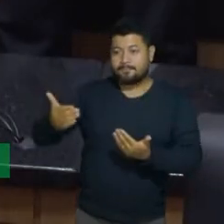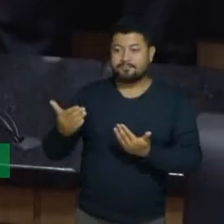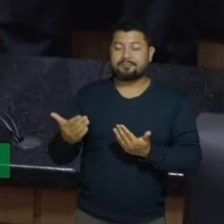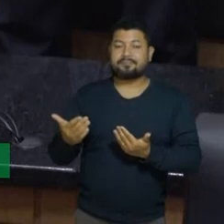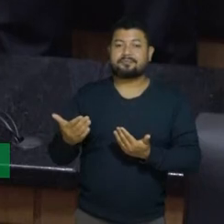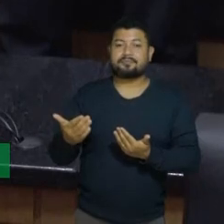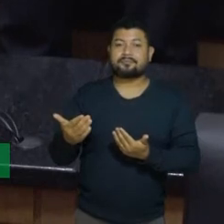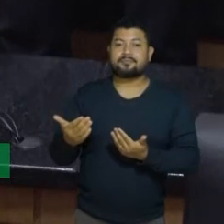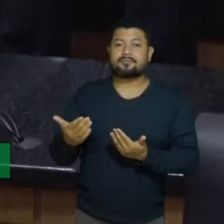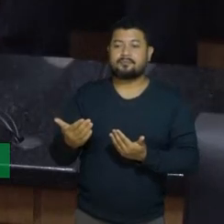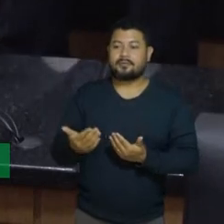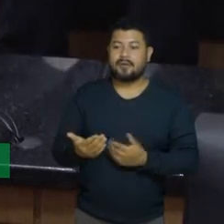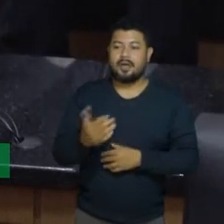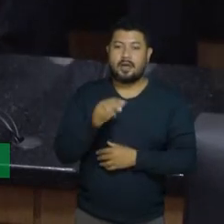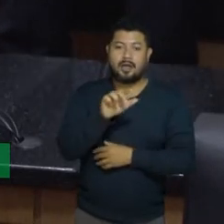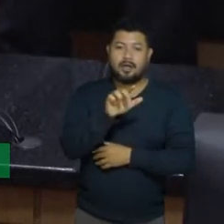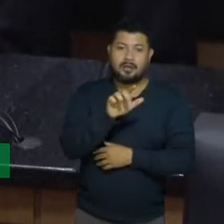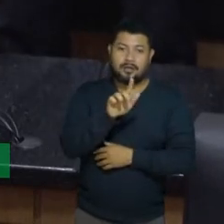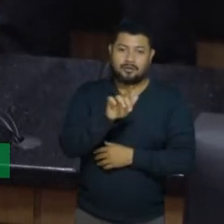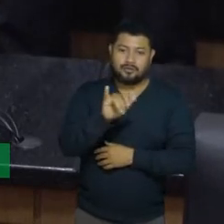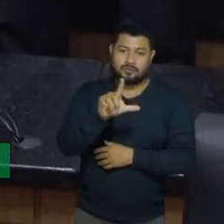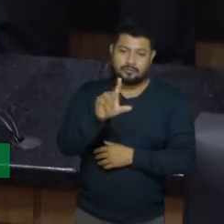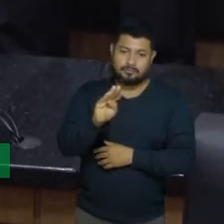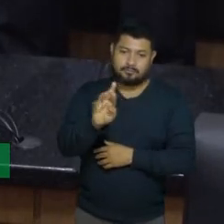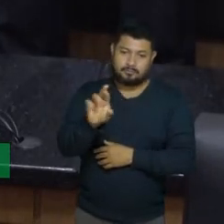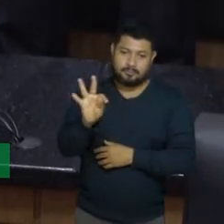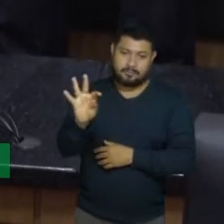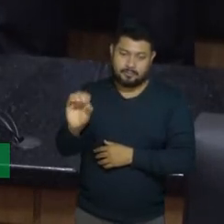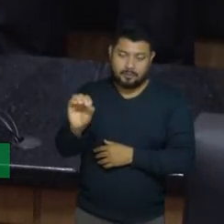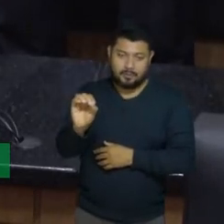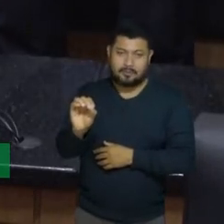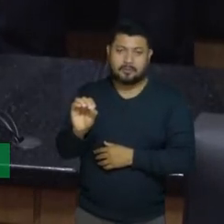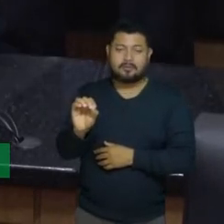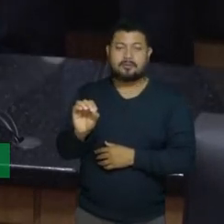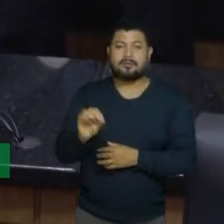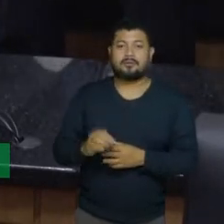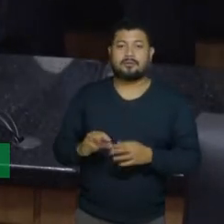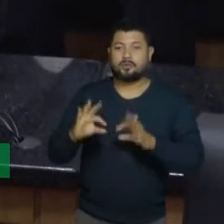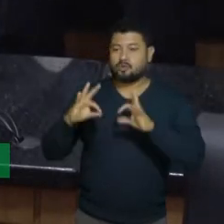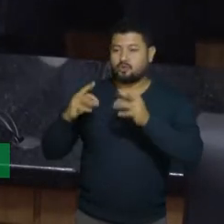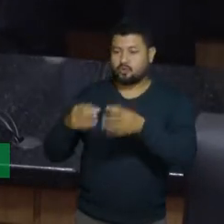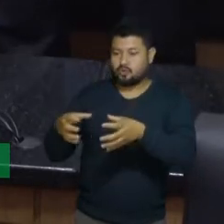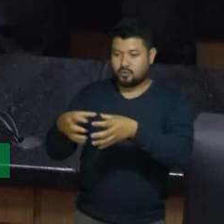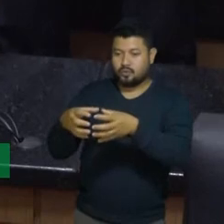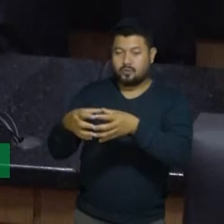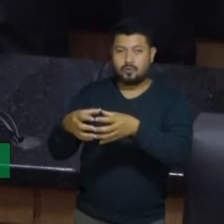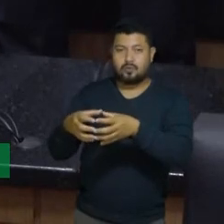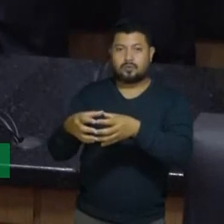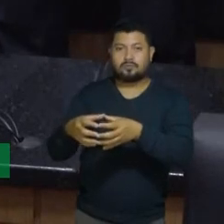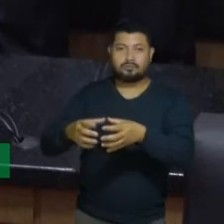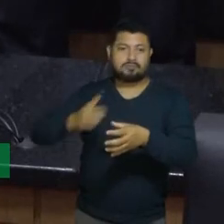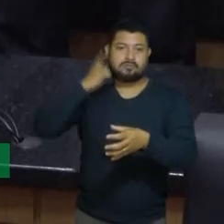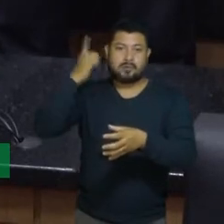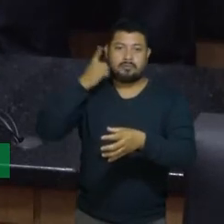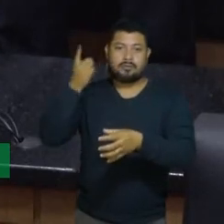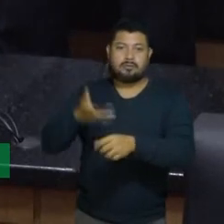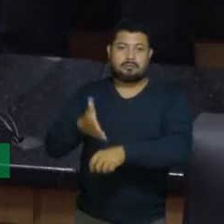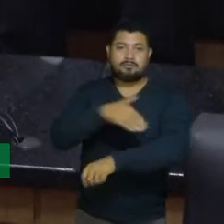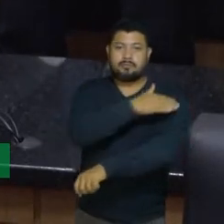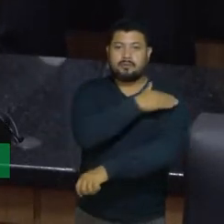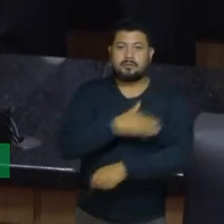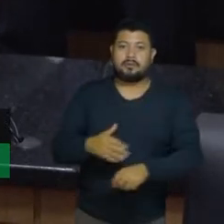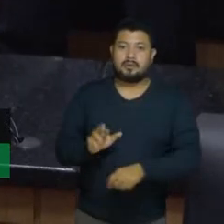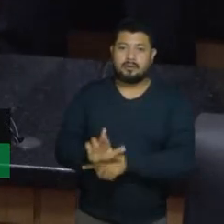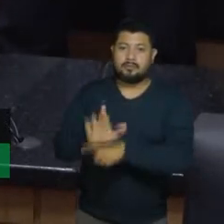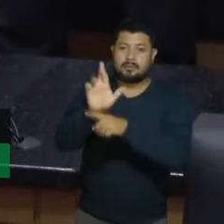né, ao Gilberto, ao Giba e toda a bancada da Serra, e aqui eu falo em nome do